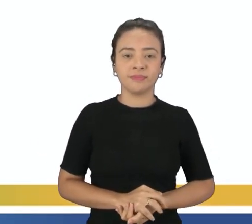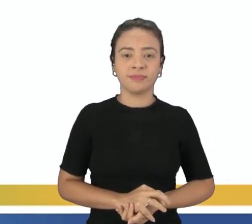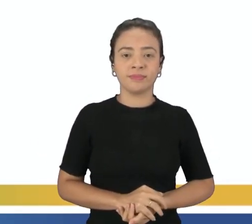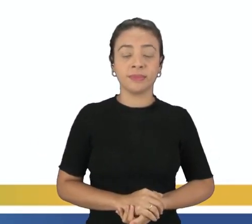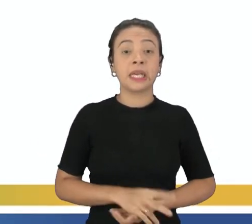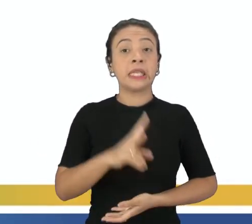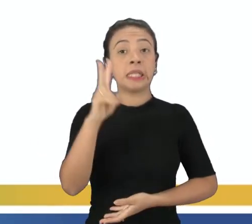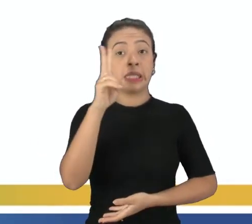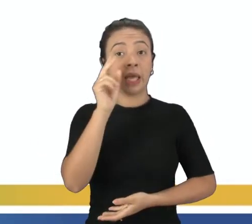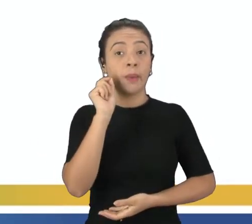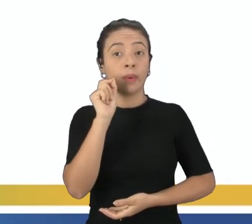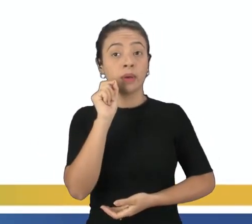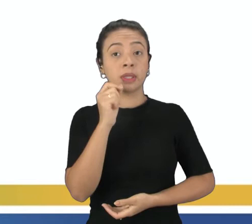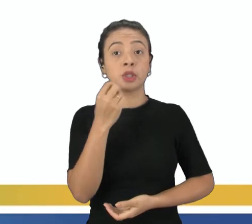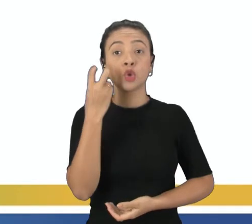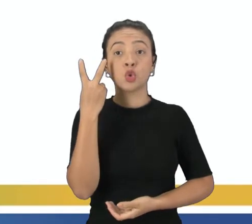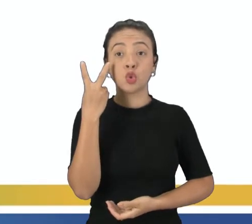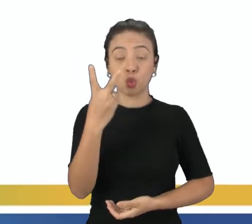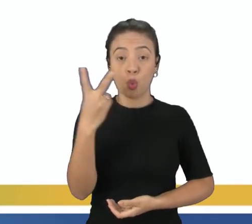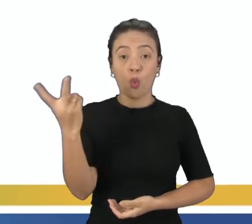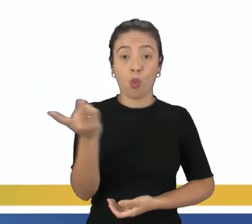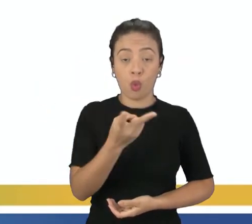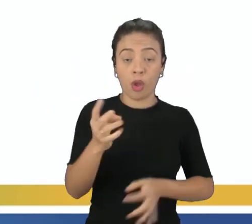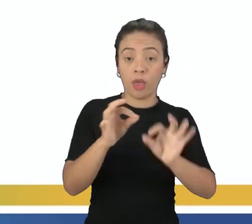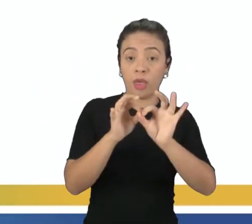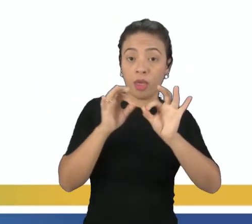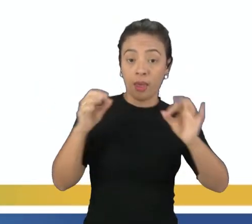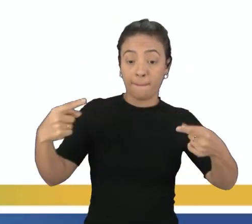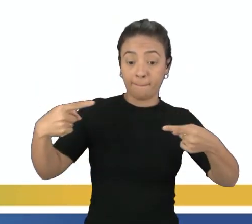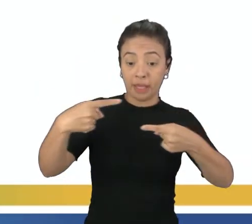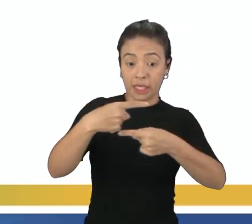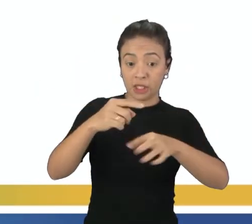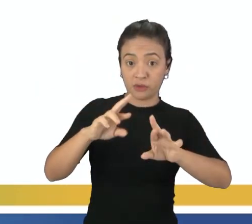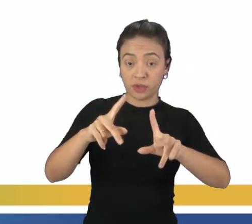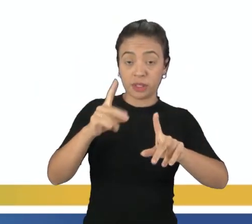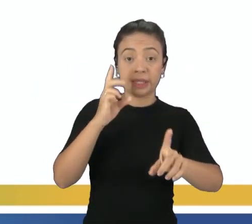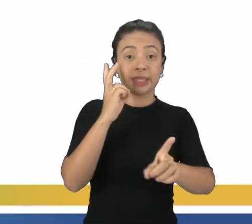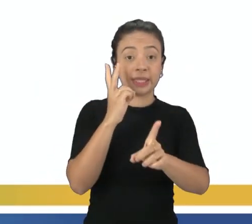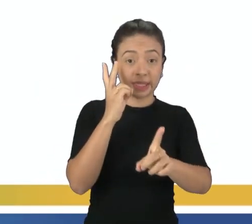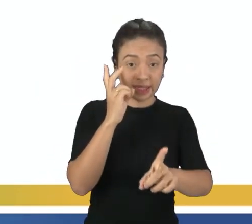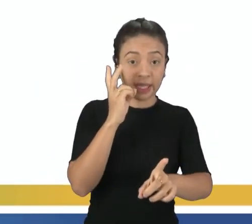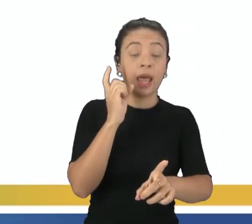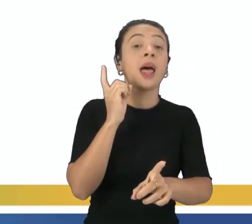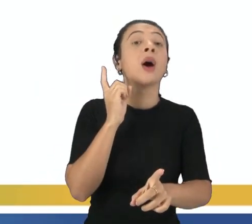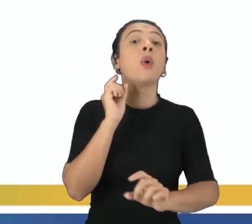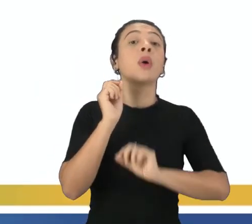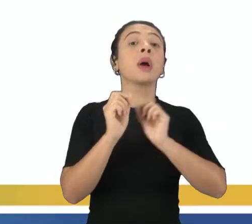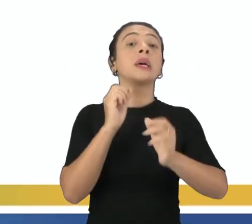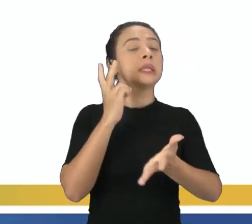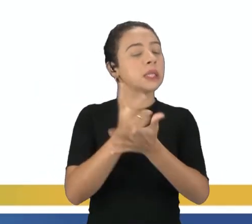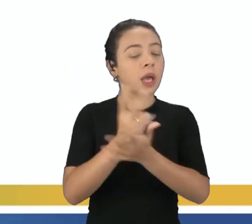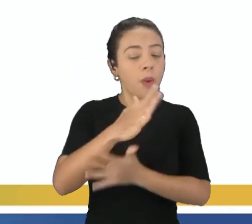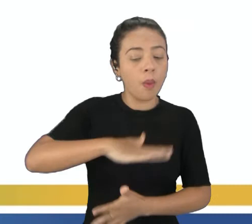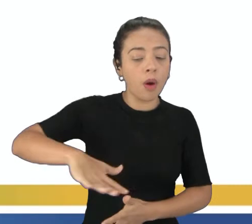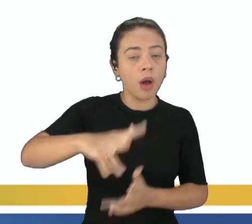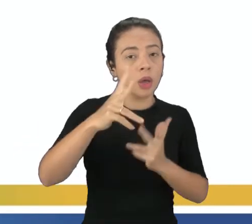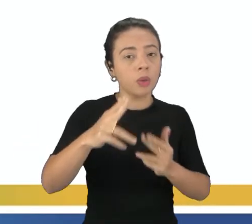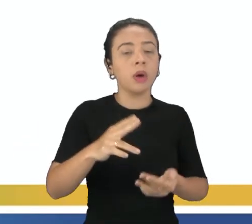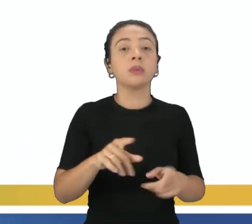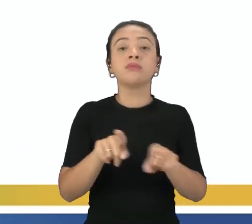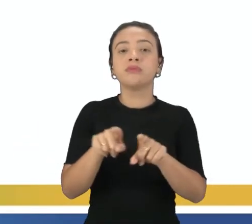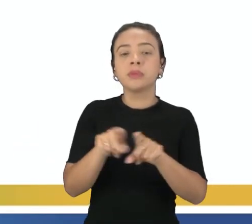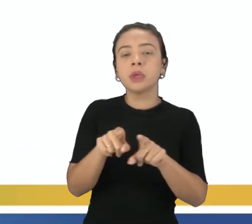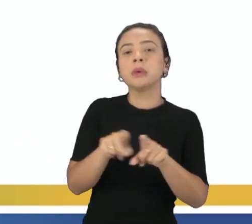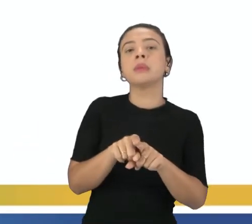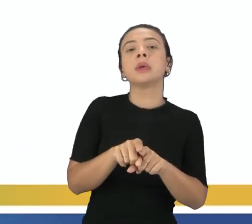Então, sempre tenha em mente que duas retas paralelas e distintas sempre estão contidas no mesmo plano, só para reforçar para você. E o mesmo